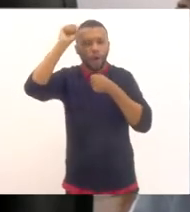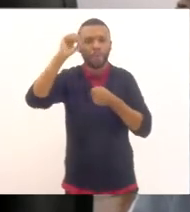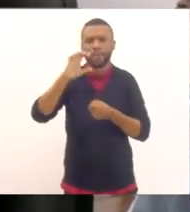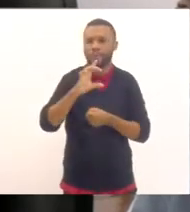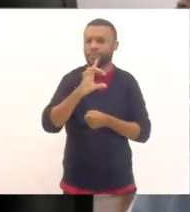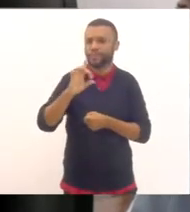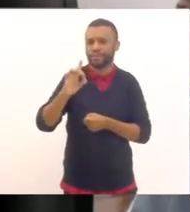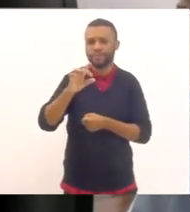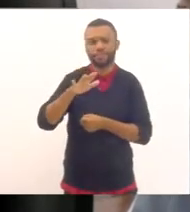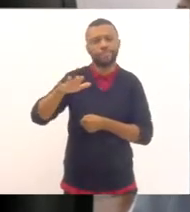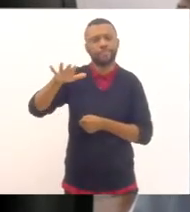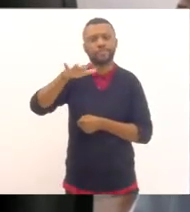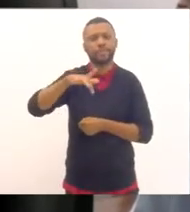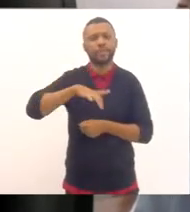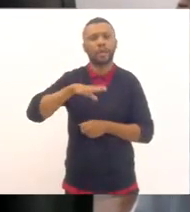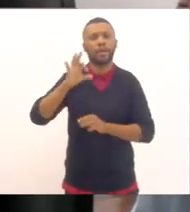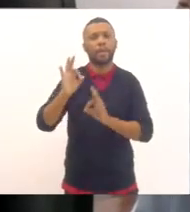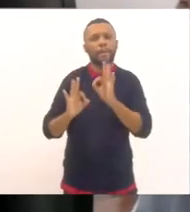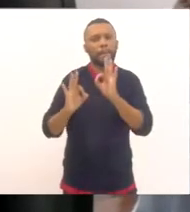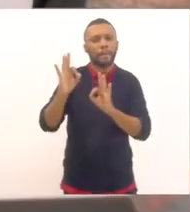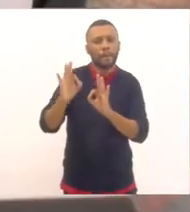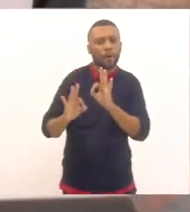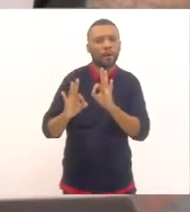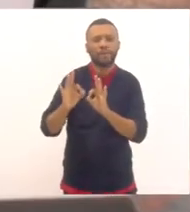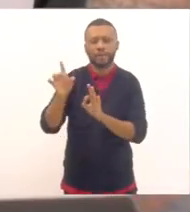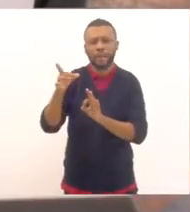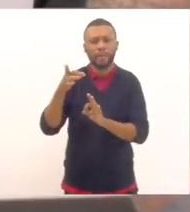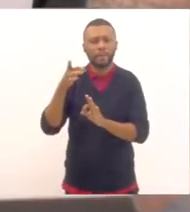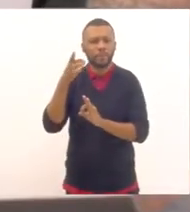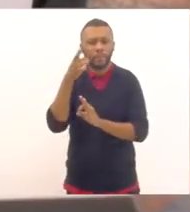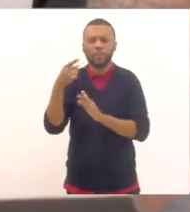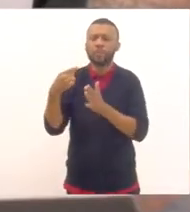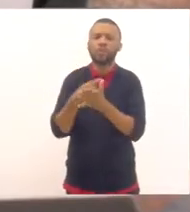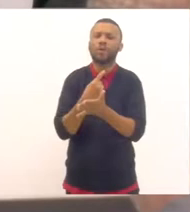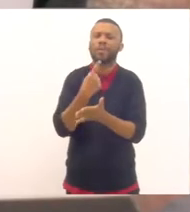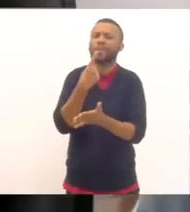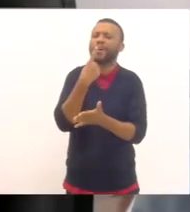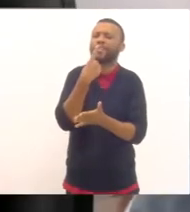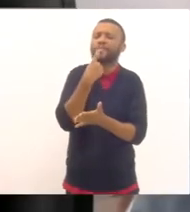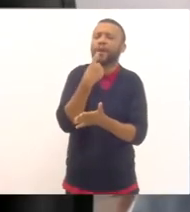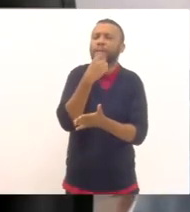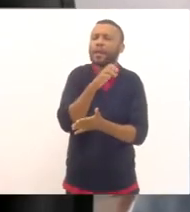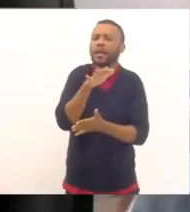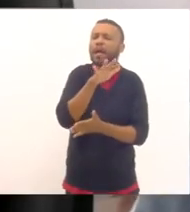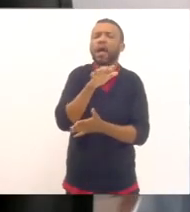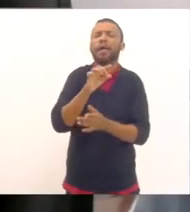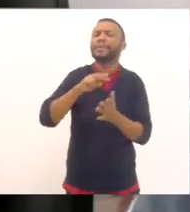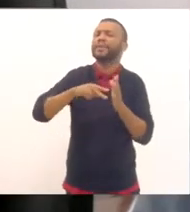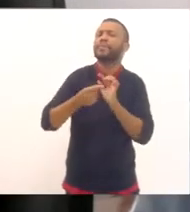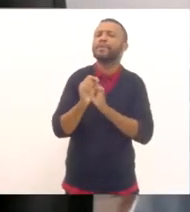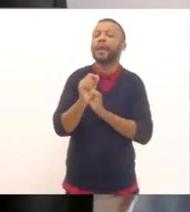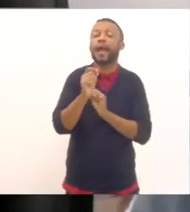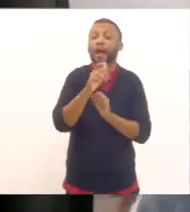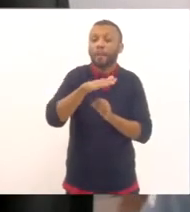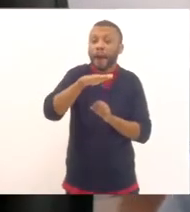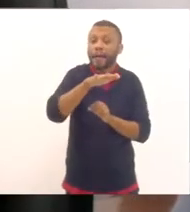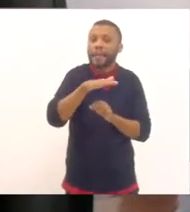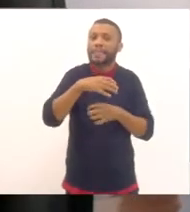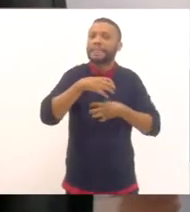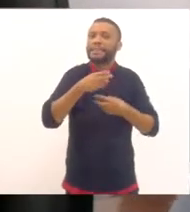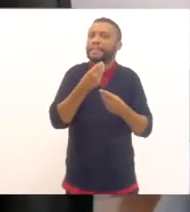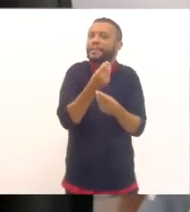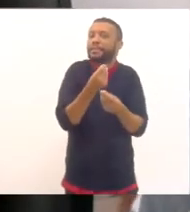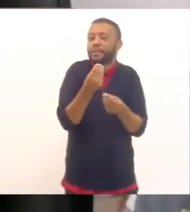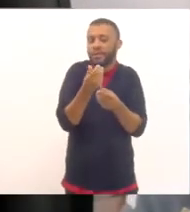montado toda uma logística do deputado perguntou o que seria uma área vermelha é justamente aquela área sensível onde a tropa ao